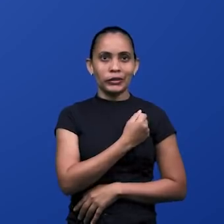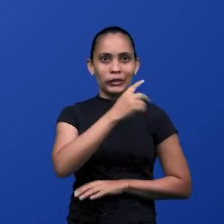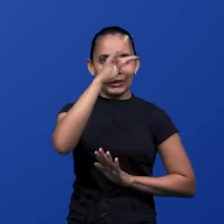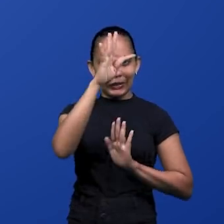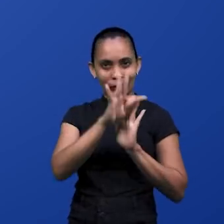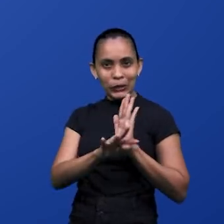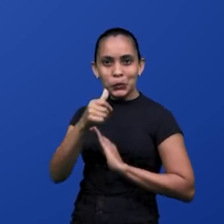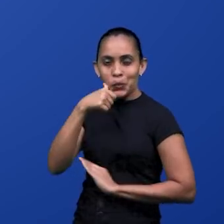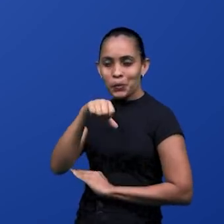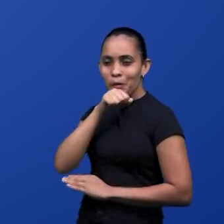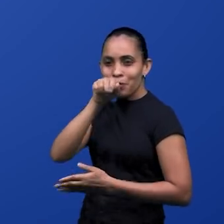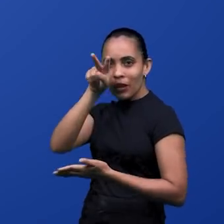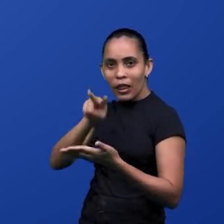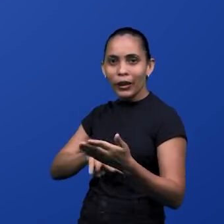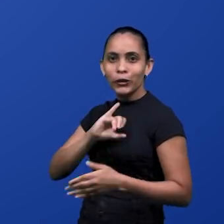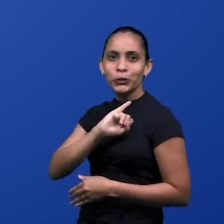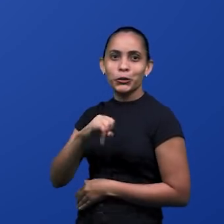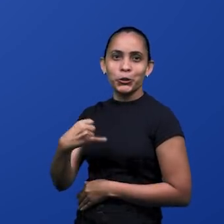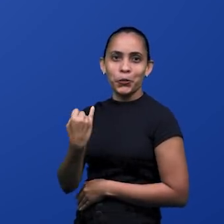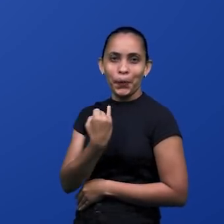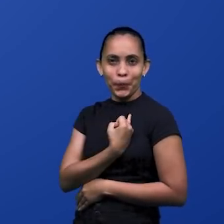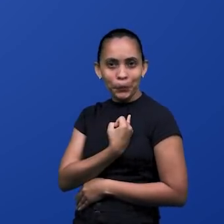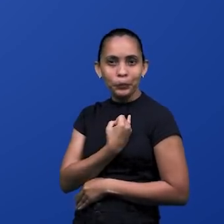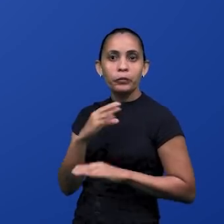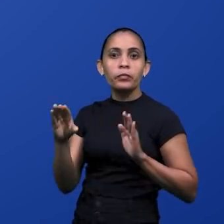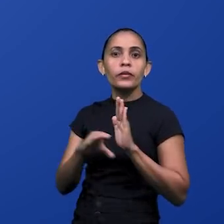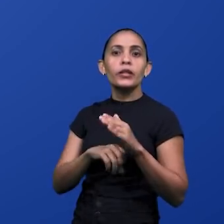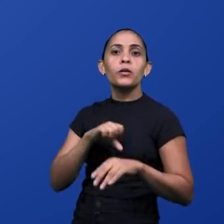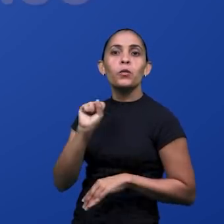o texto. Amém. Está em João